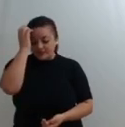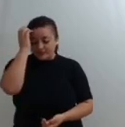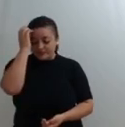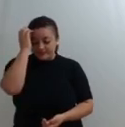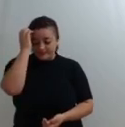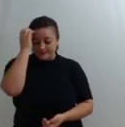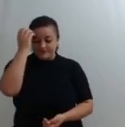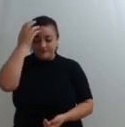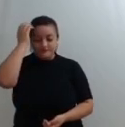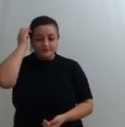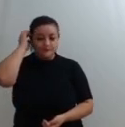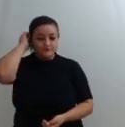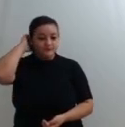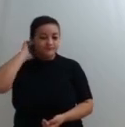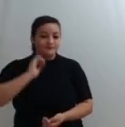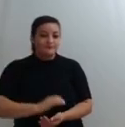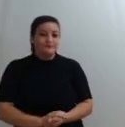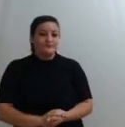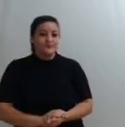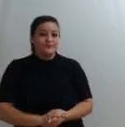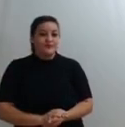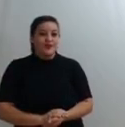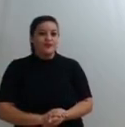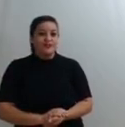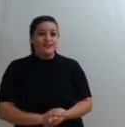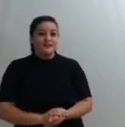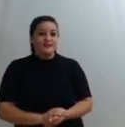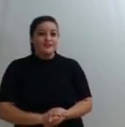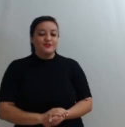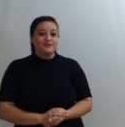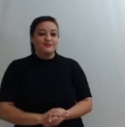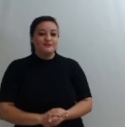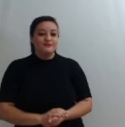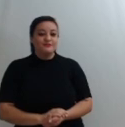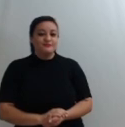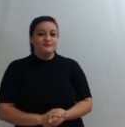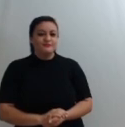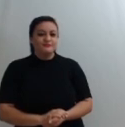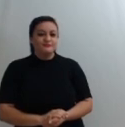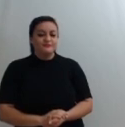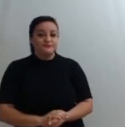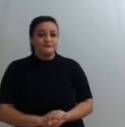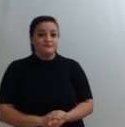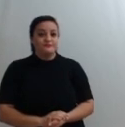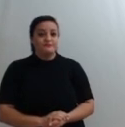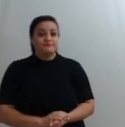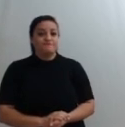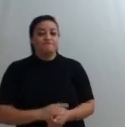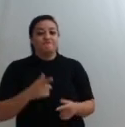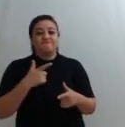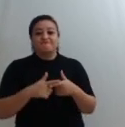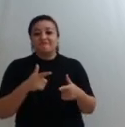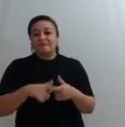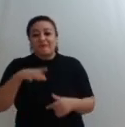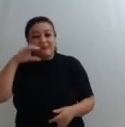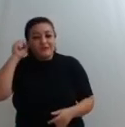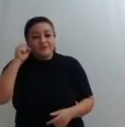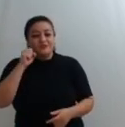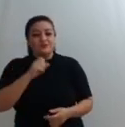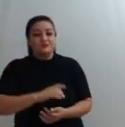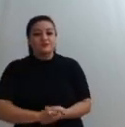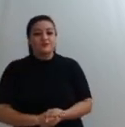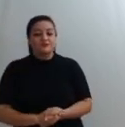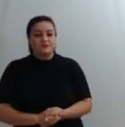para que ele não seja obrigado a dar suas identidades do fundamento, sim, e eu